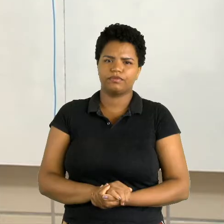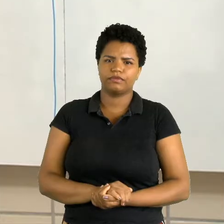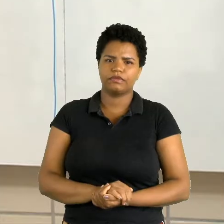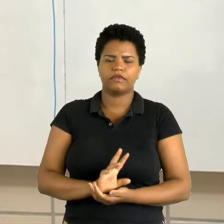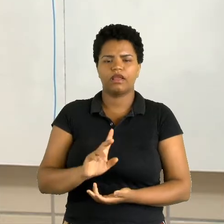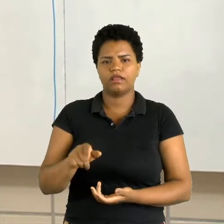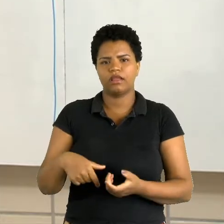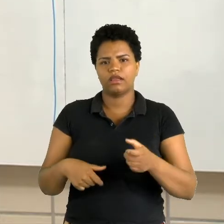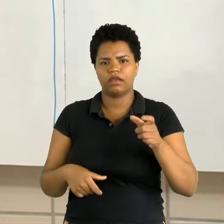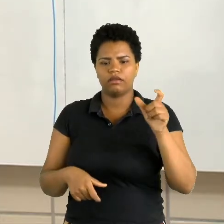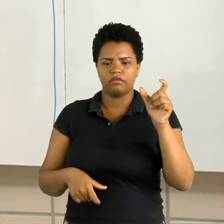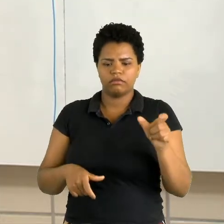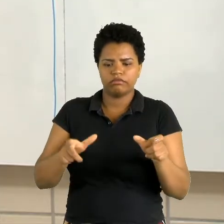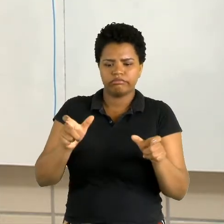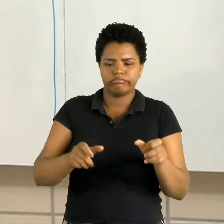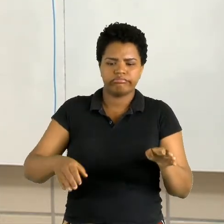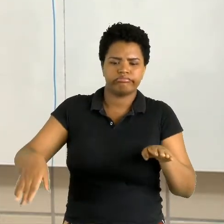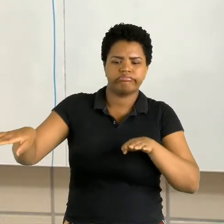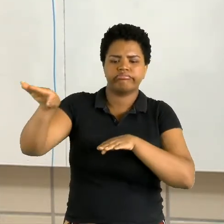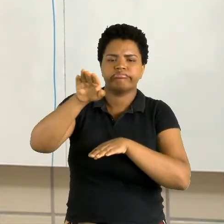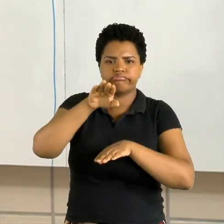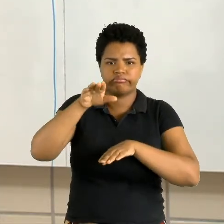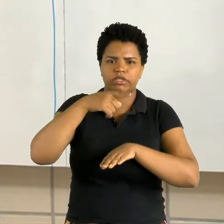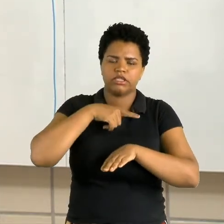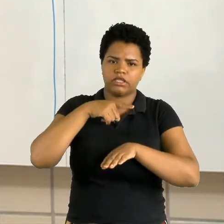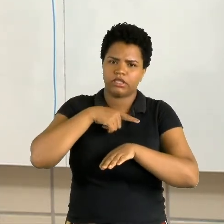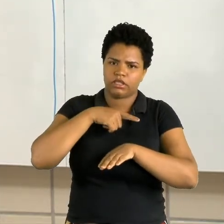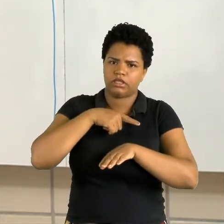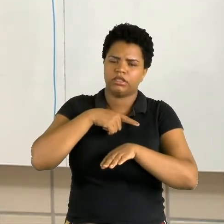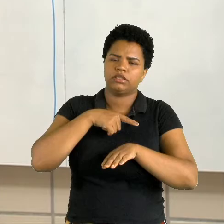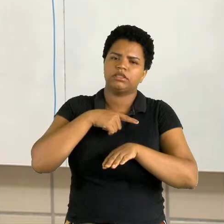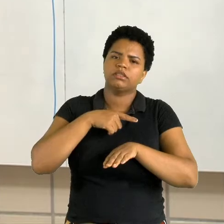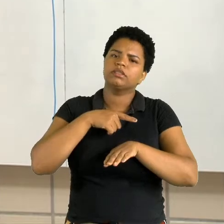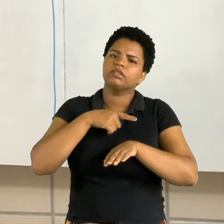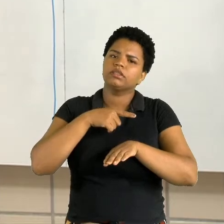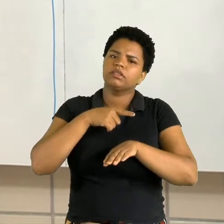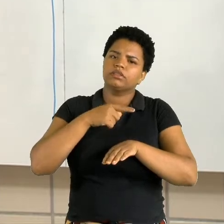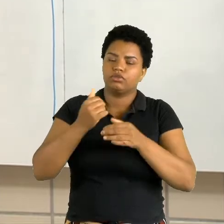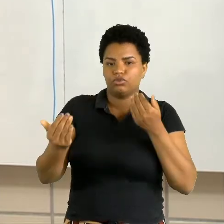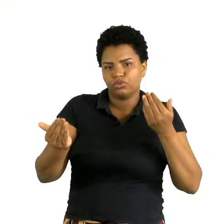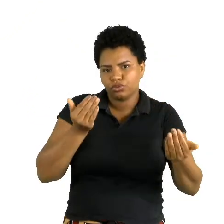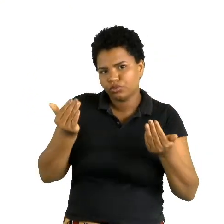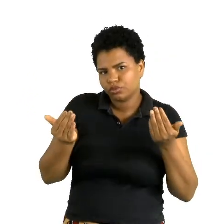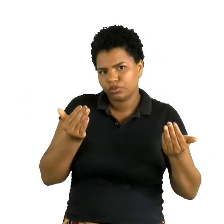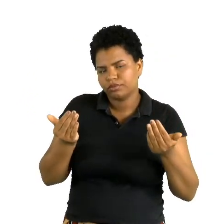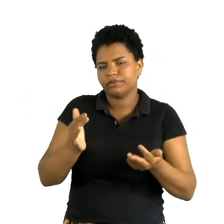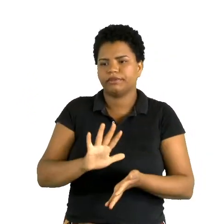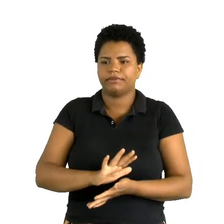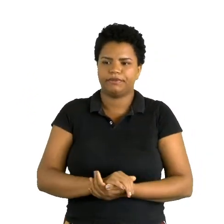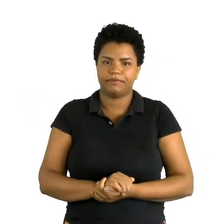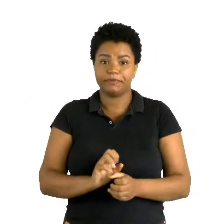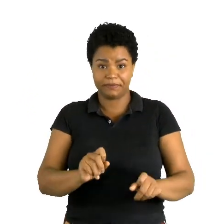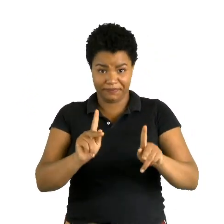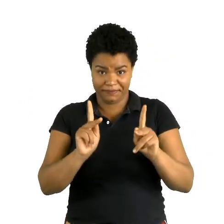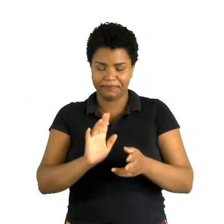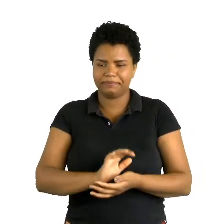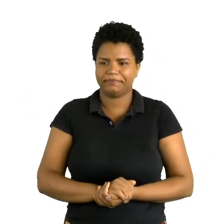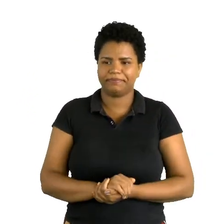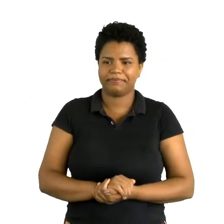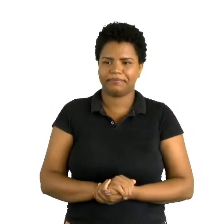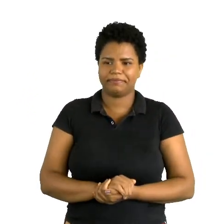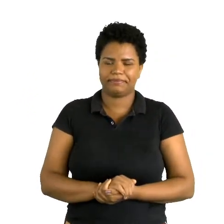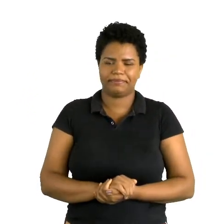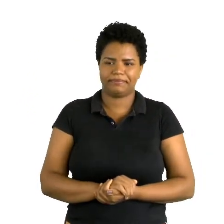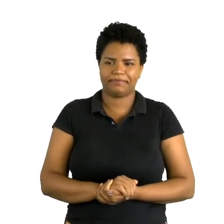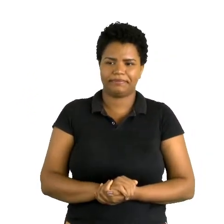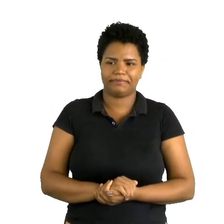elemento está superior ao outro no grau, obviamente, de comparativo de superioridade. Ok, guys? Aqui